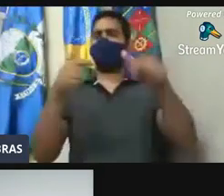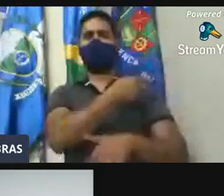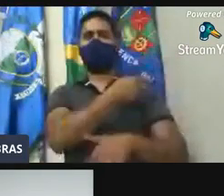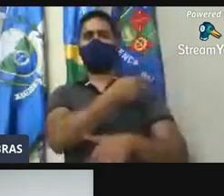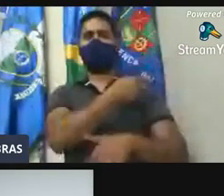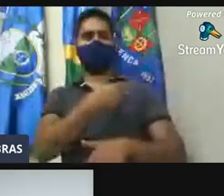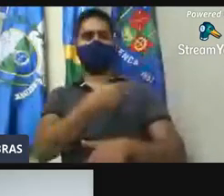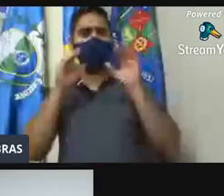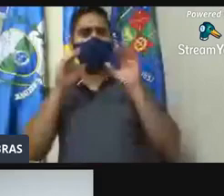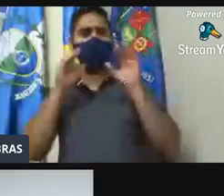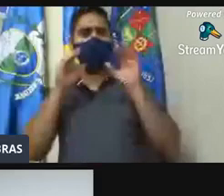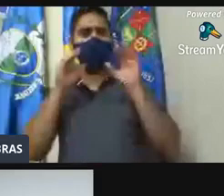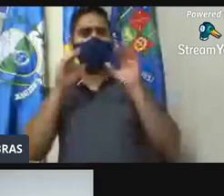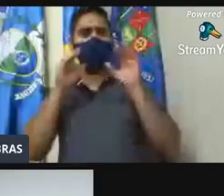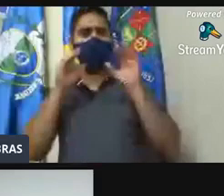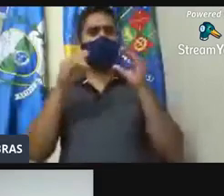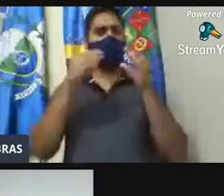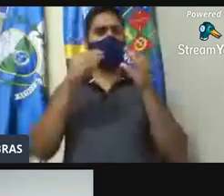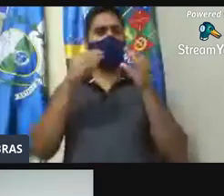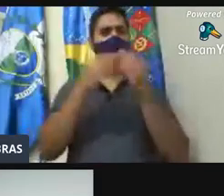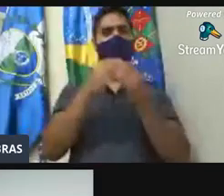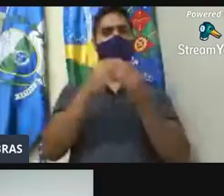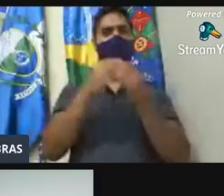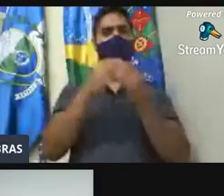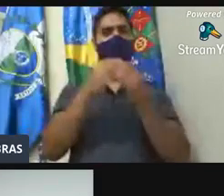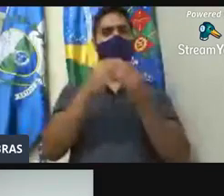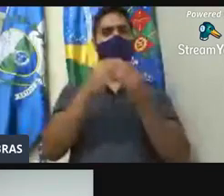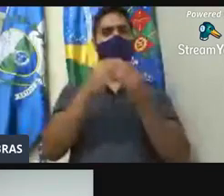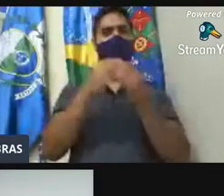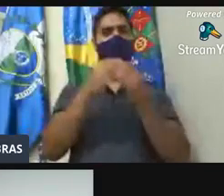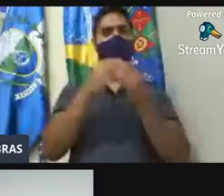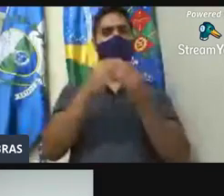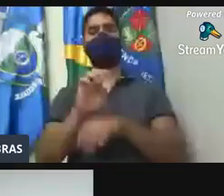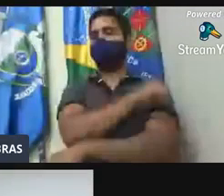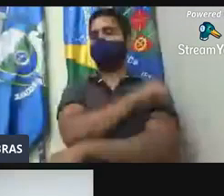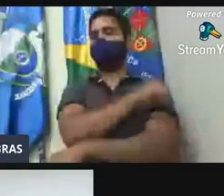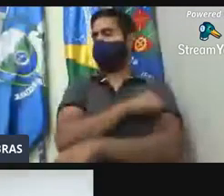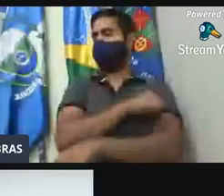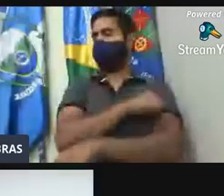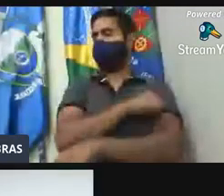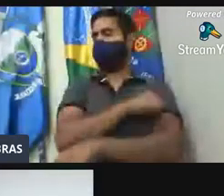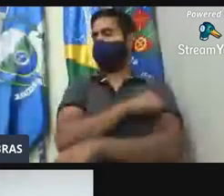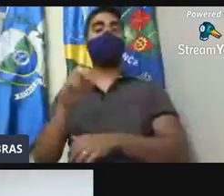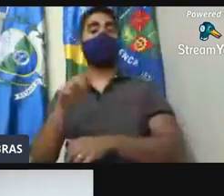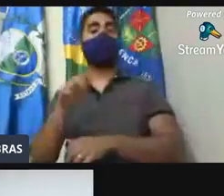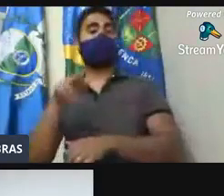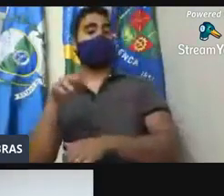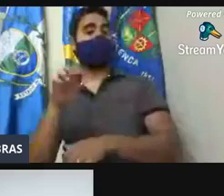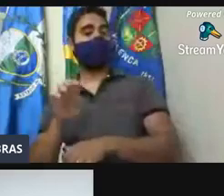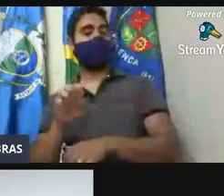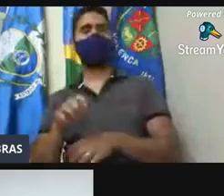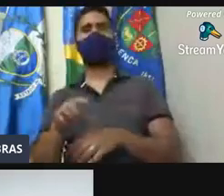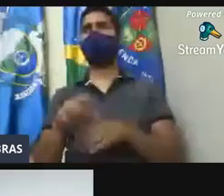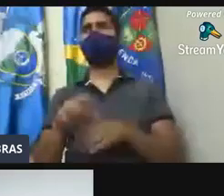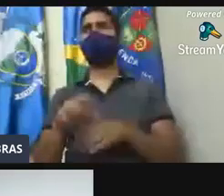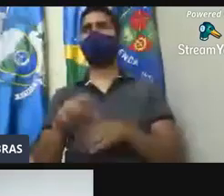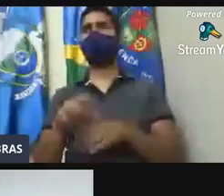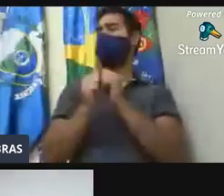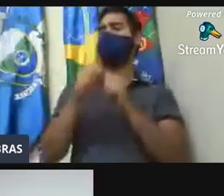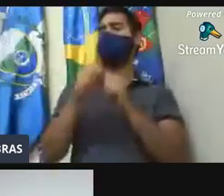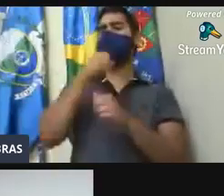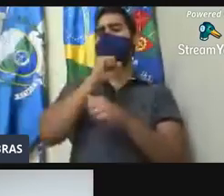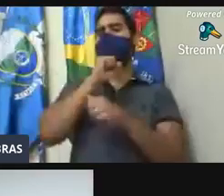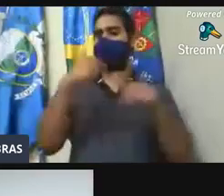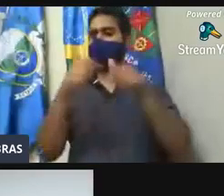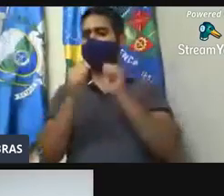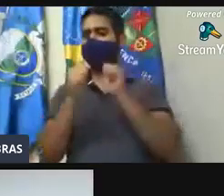do Estado do Rio de Janeiro. Nascido em Campo Grande, Samir Nemi cresceu no escritório de contabilidade fundado por seu avô, fiscal do Estado, o senhor José